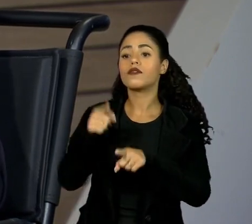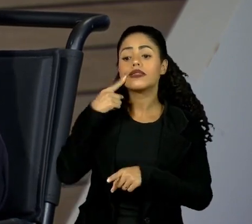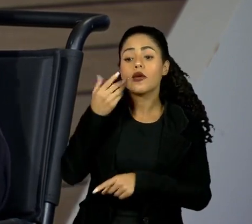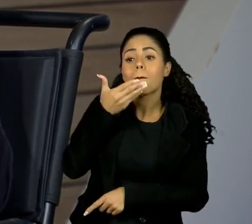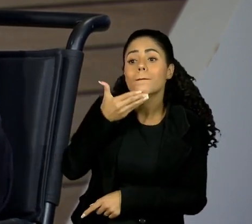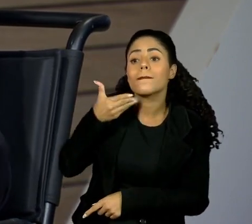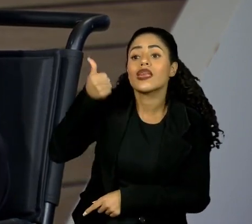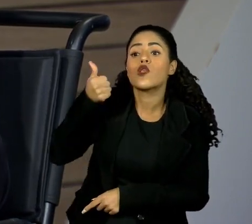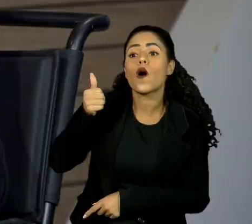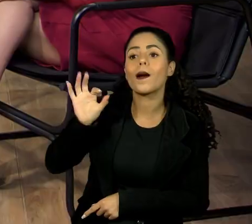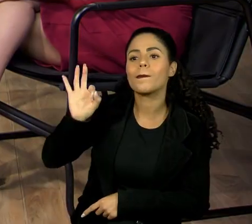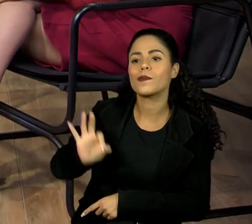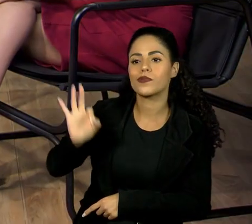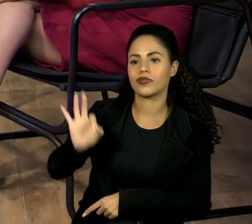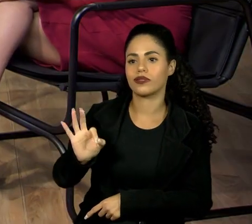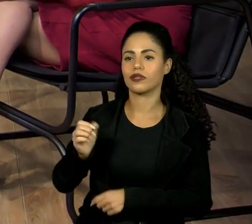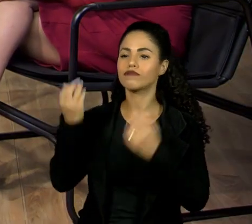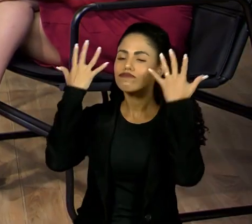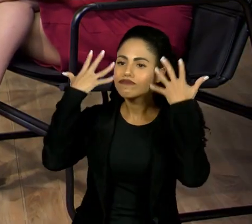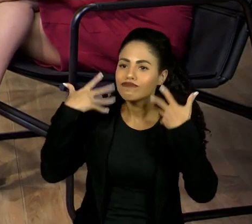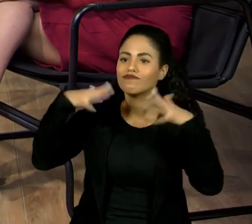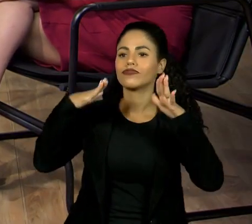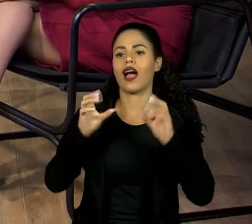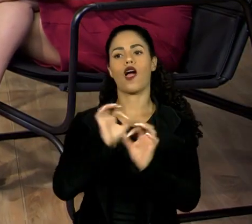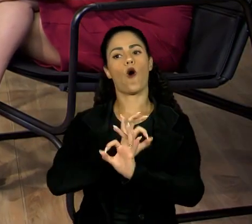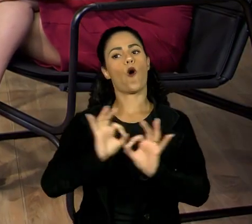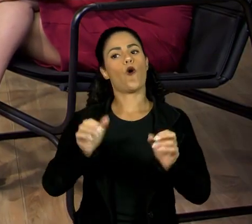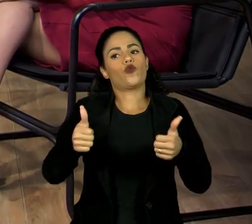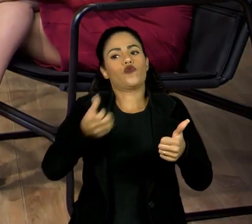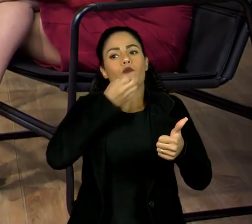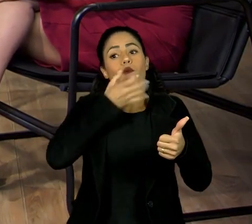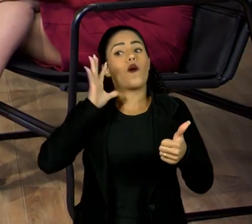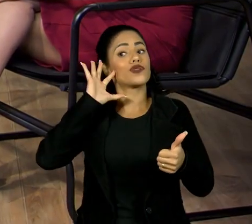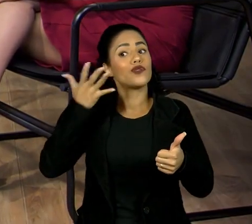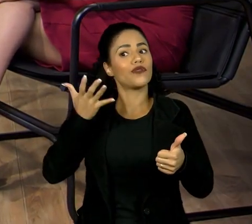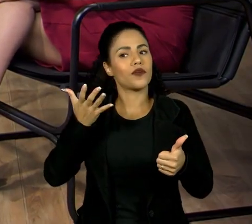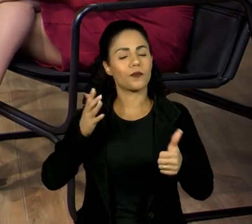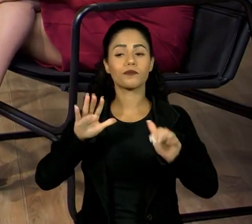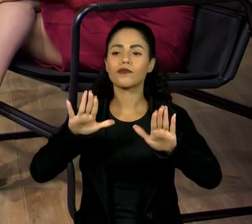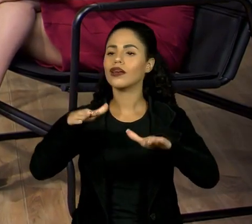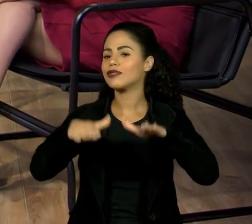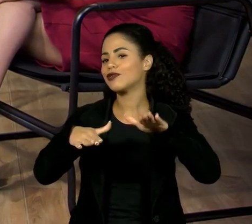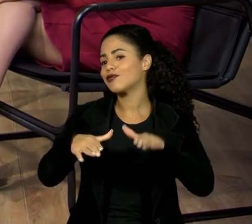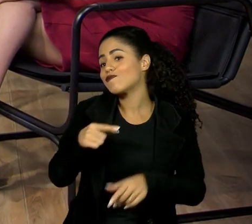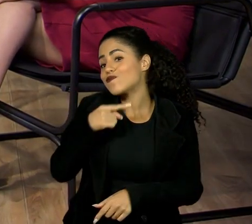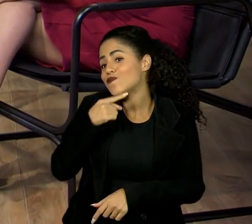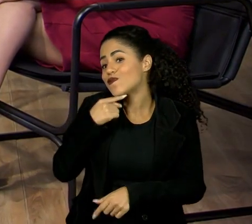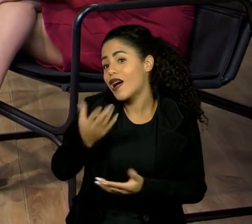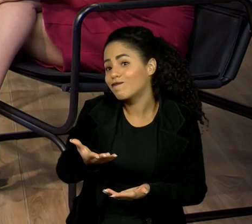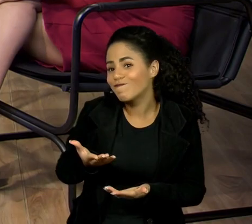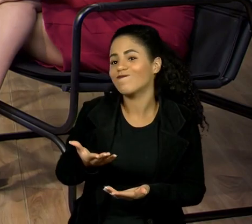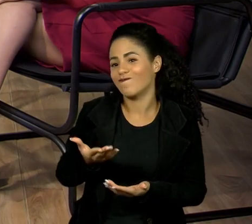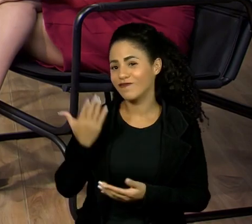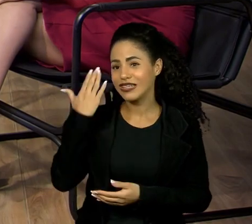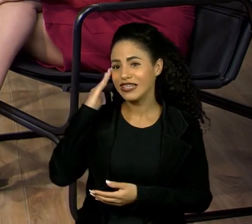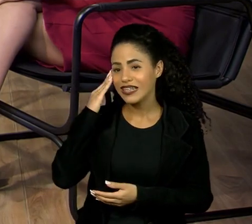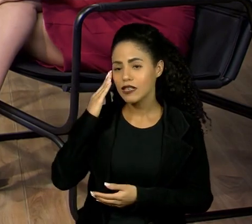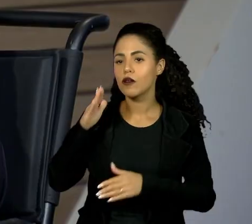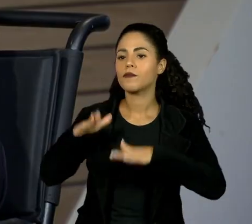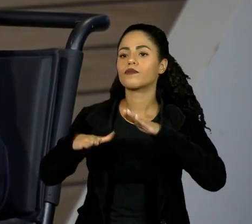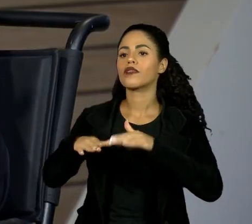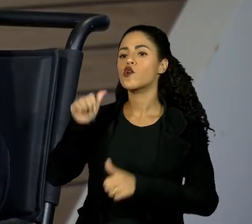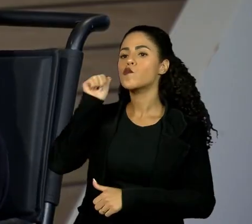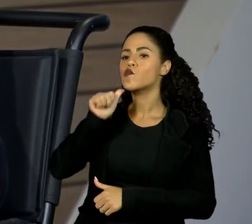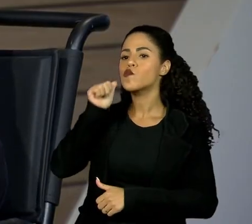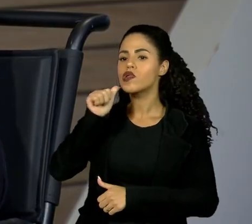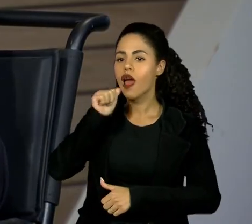potencial e eles engravidam natural, né? Olha que beleza, né? Como a doutora Thaís estava falando aí agora há pouco. Uma mulher com